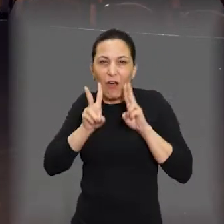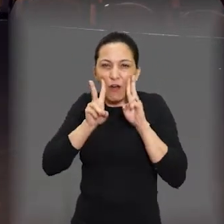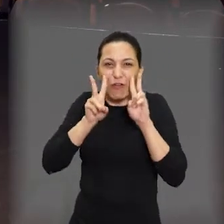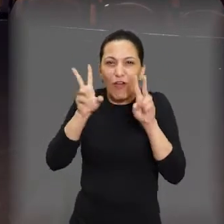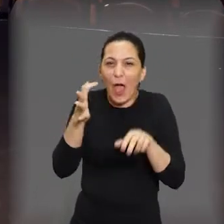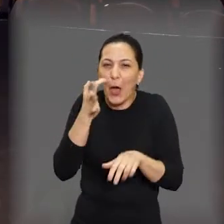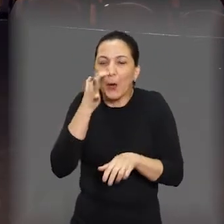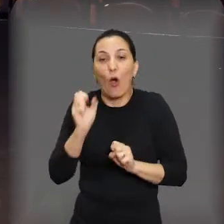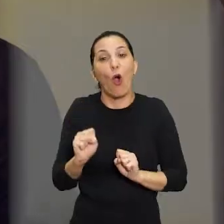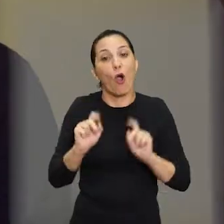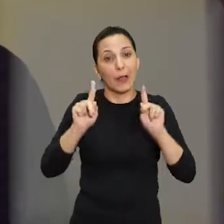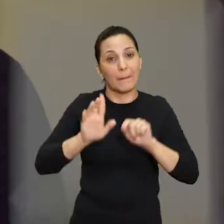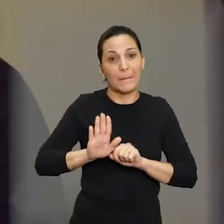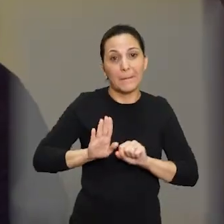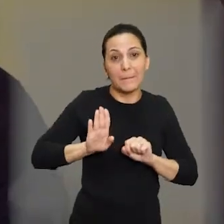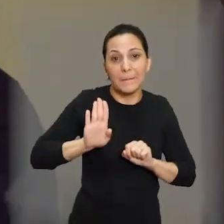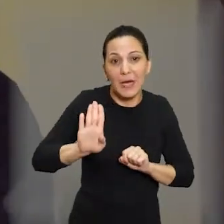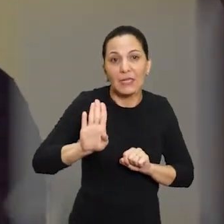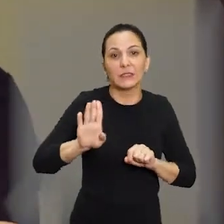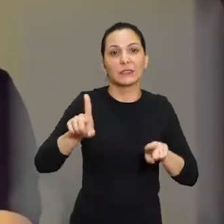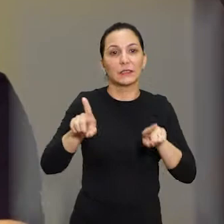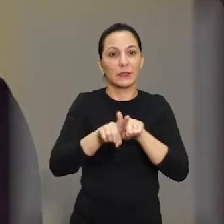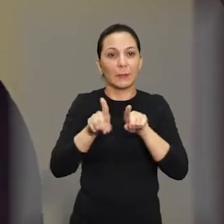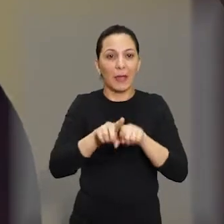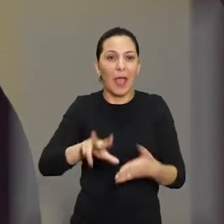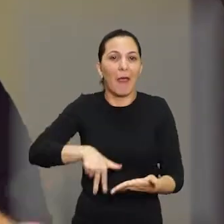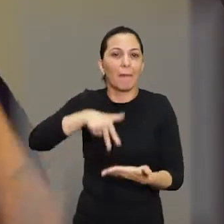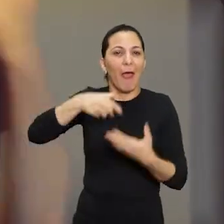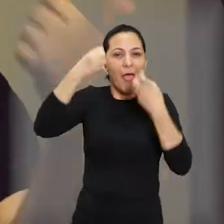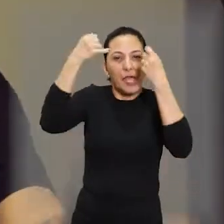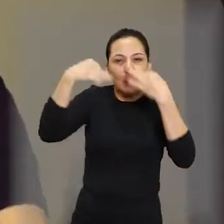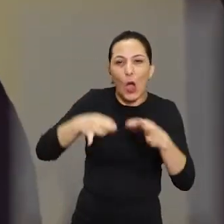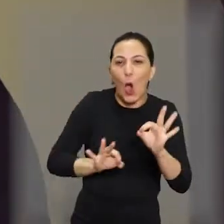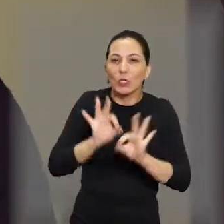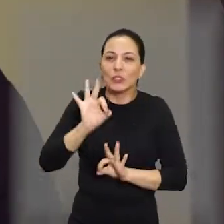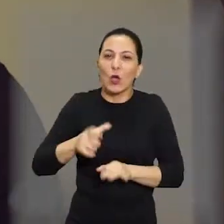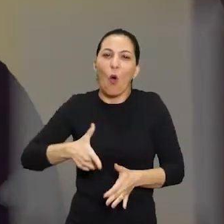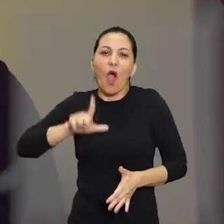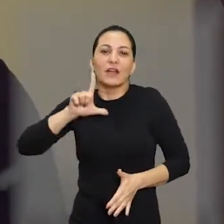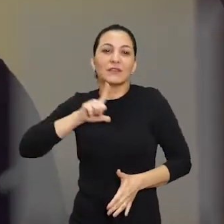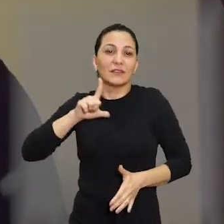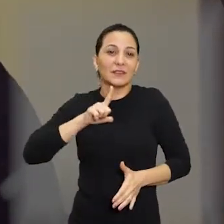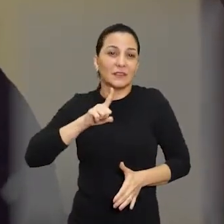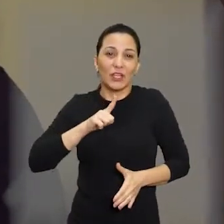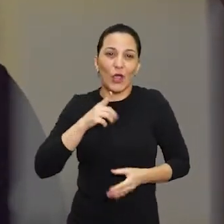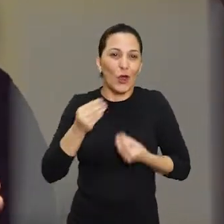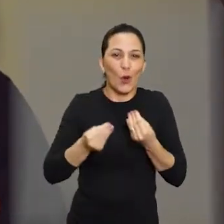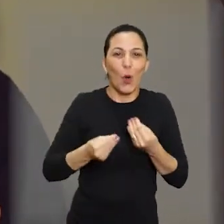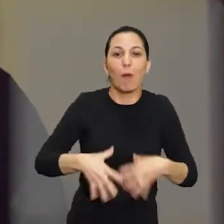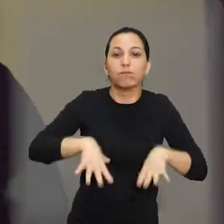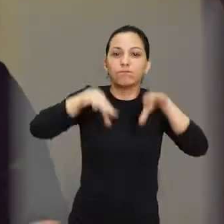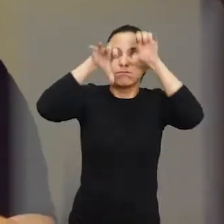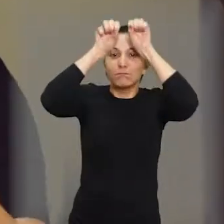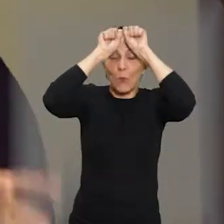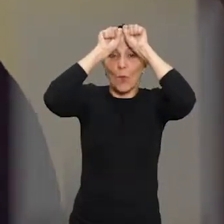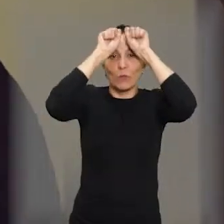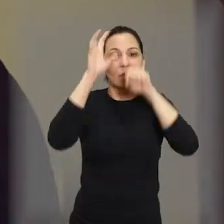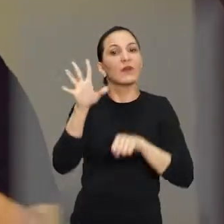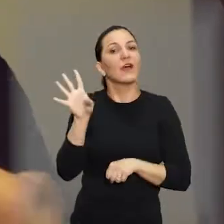um espetáculo? Vamos. Mas é legal também ir lá e falar um pouco da produção, conhecer. É um evento